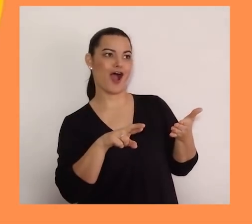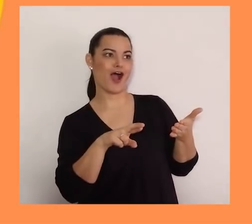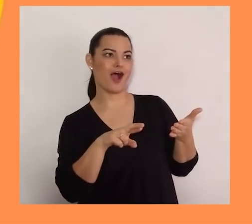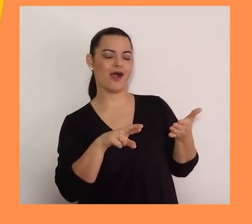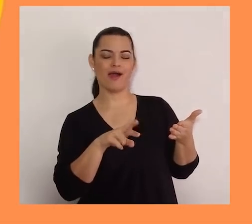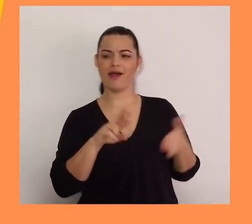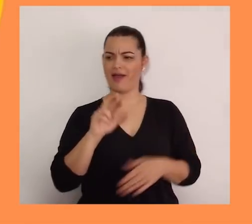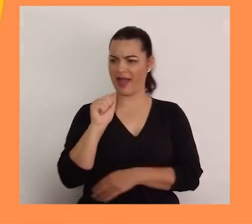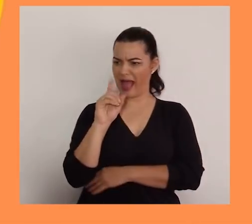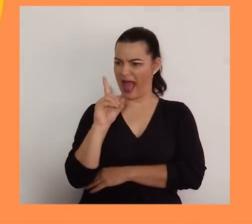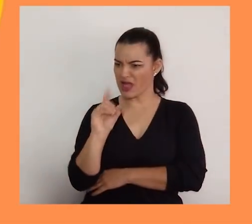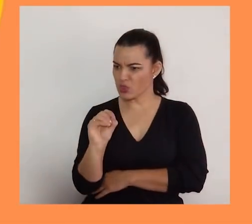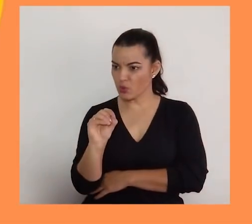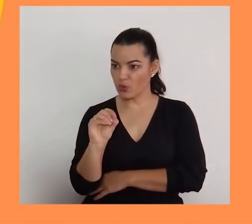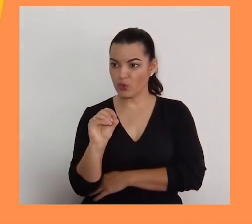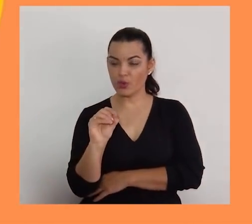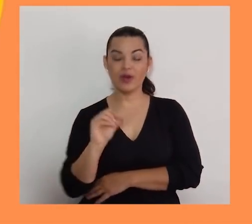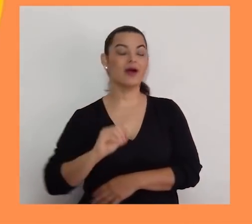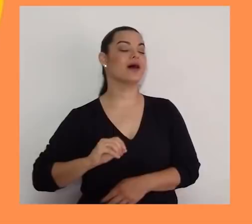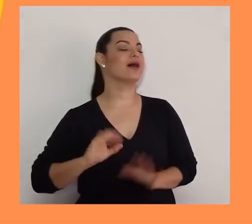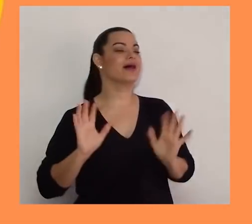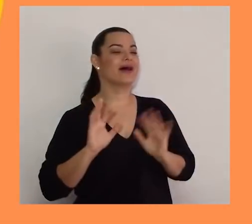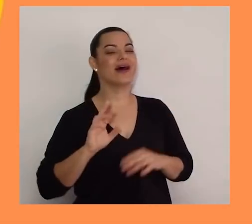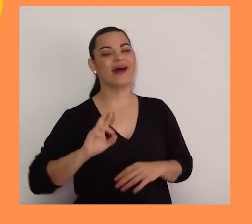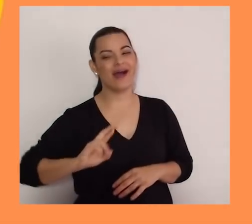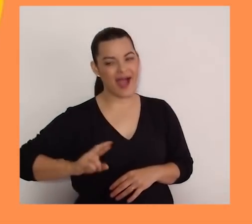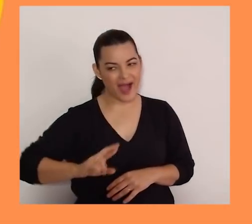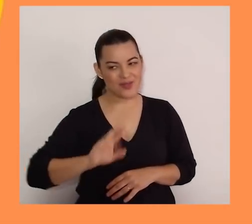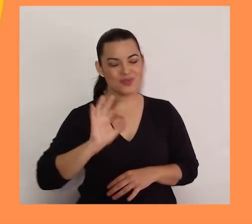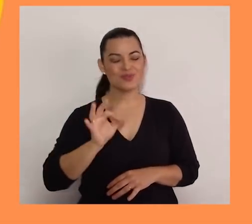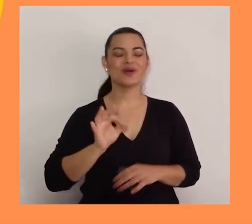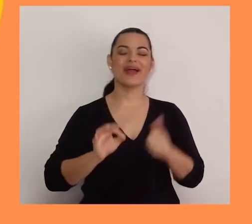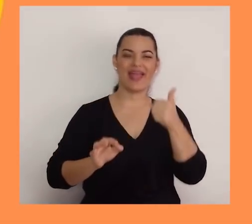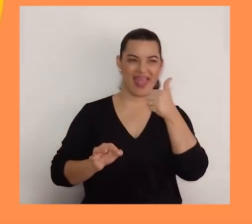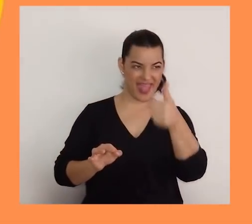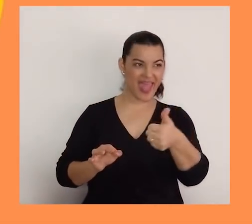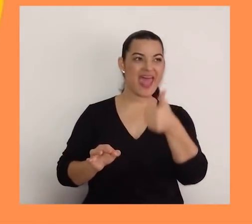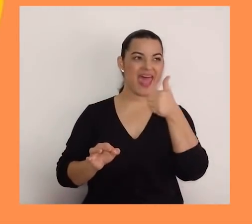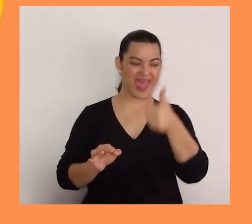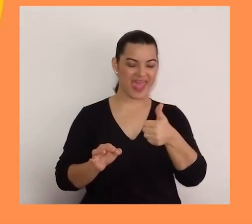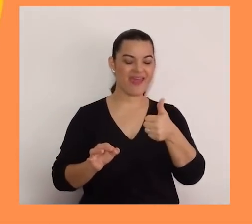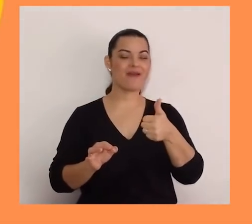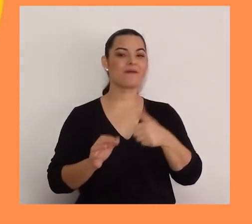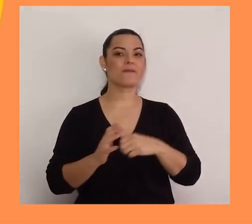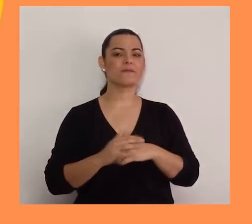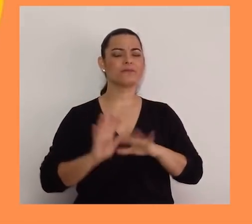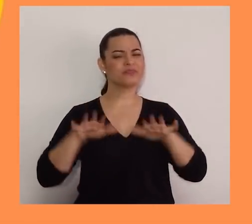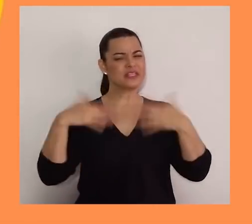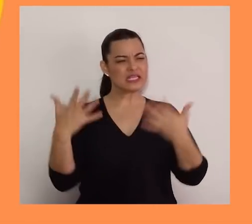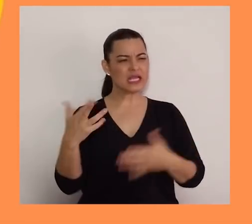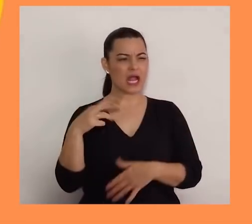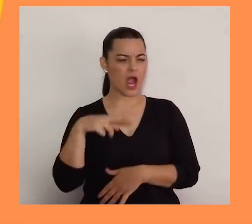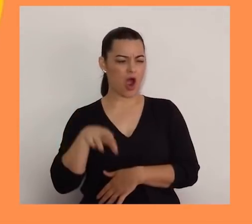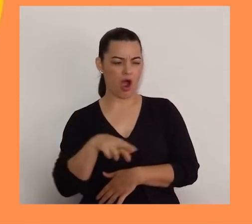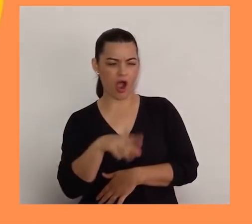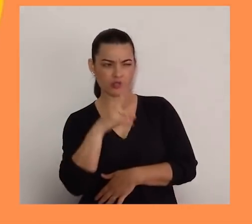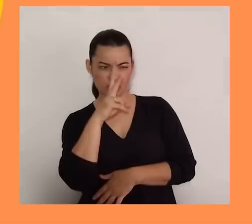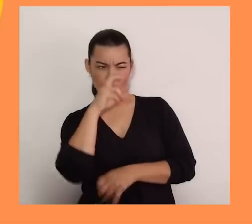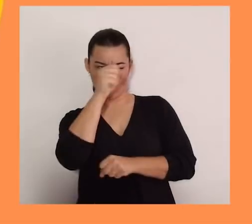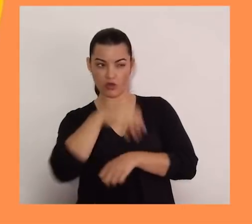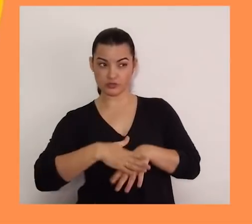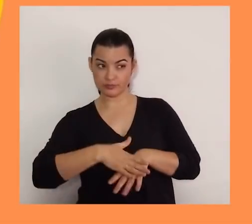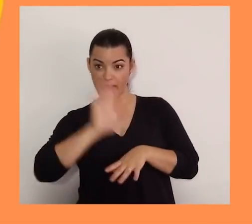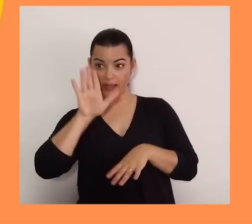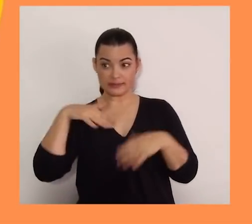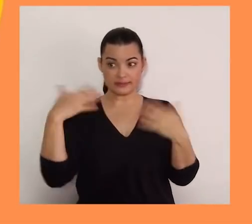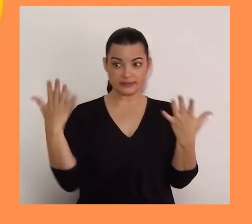terra. Viva! Viva! Eu sou